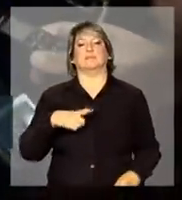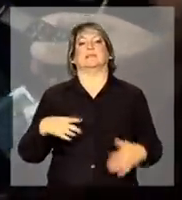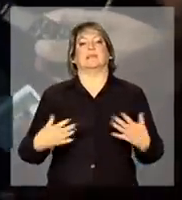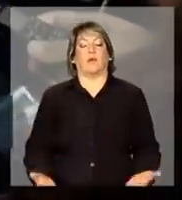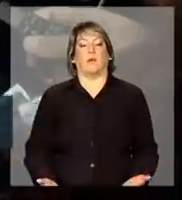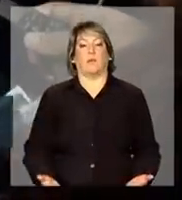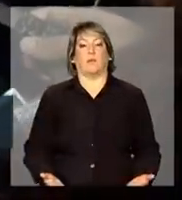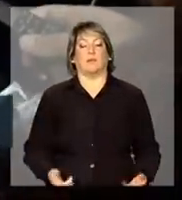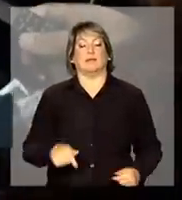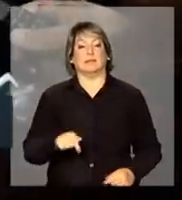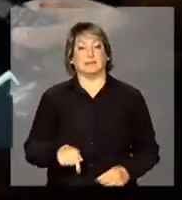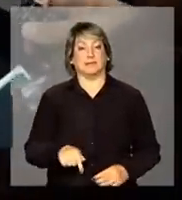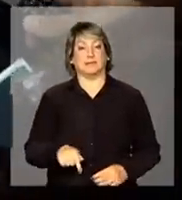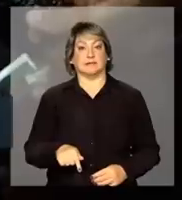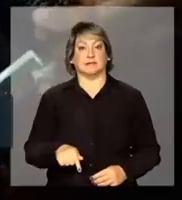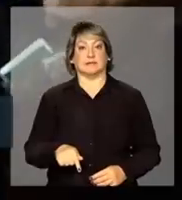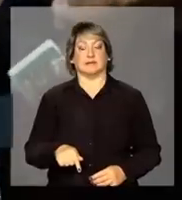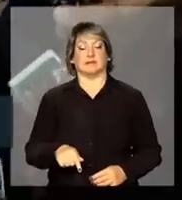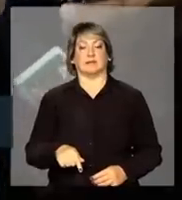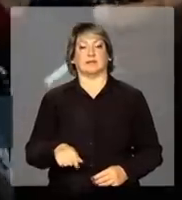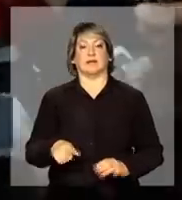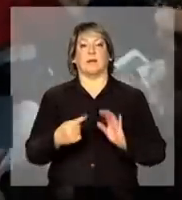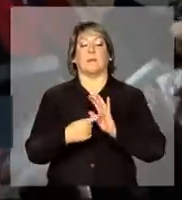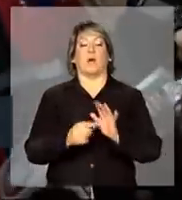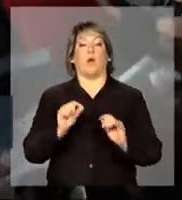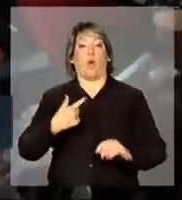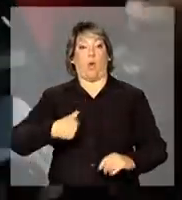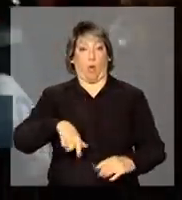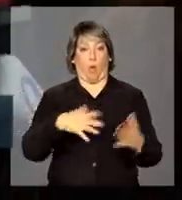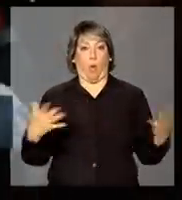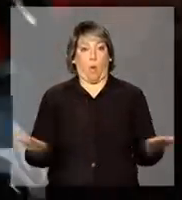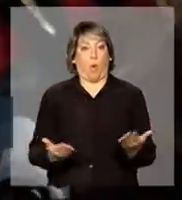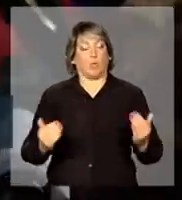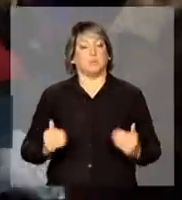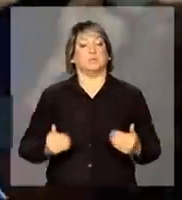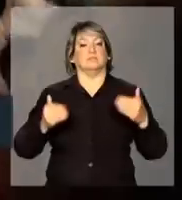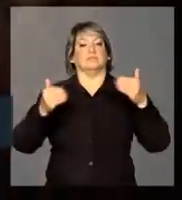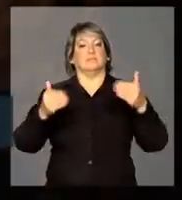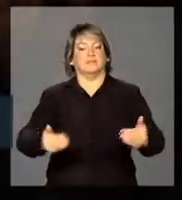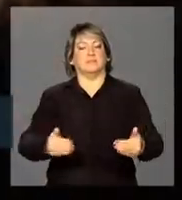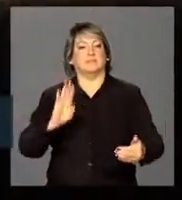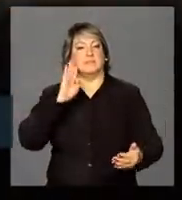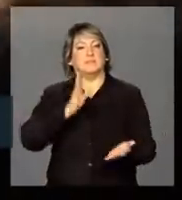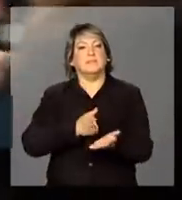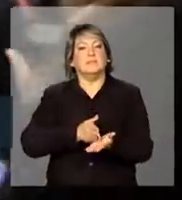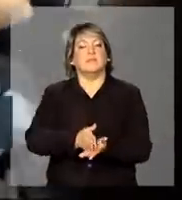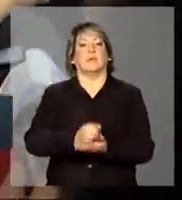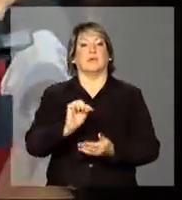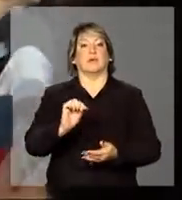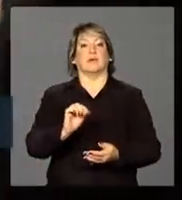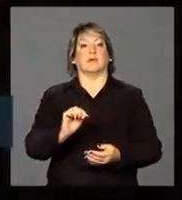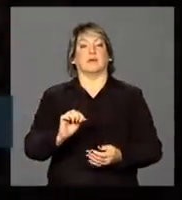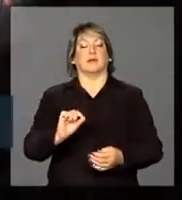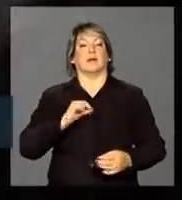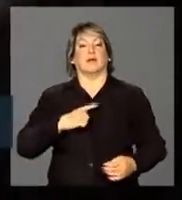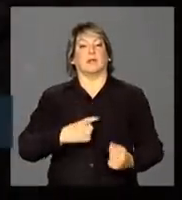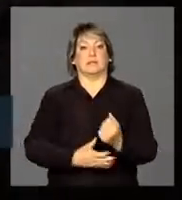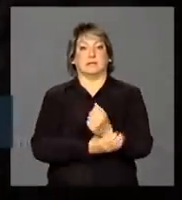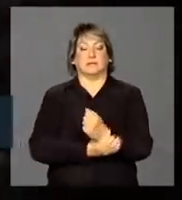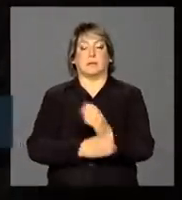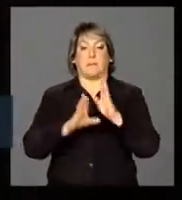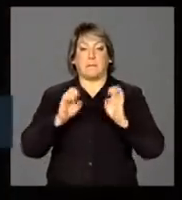hoje, nós termos dado um passo na direção da estabilidade desse